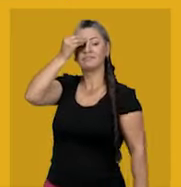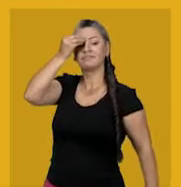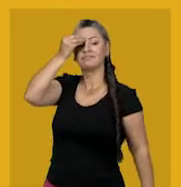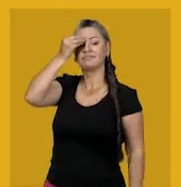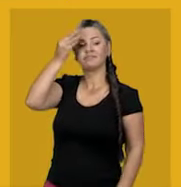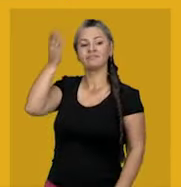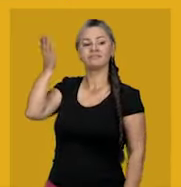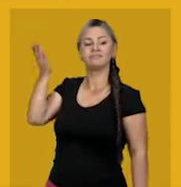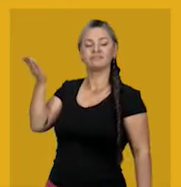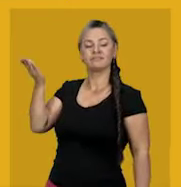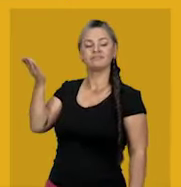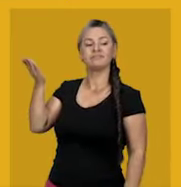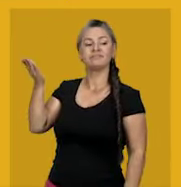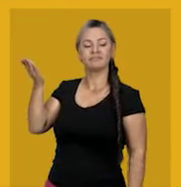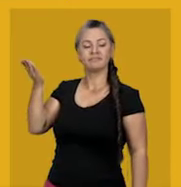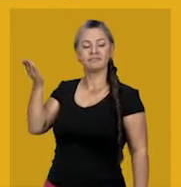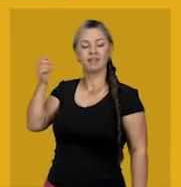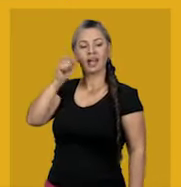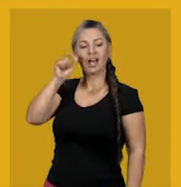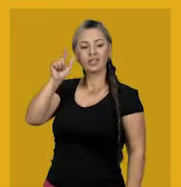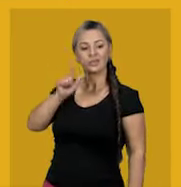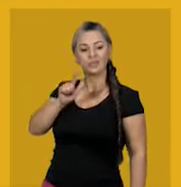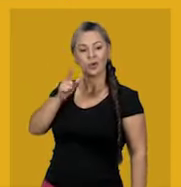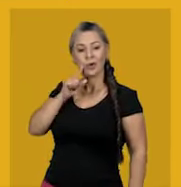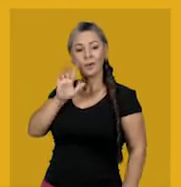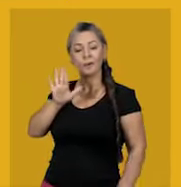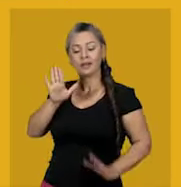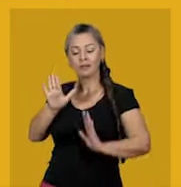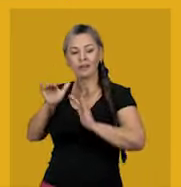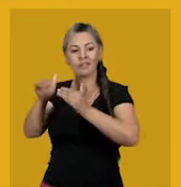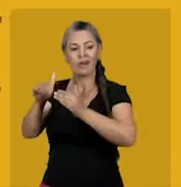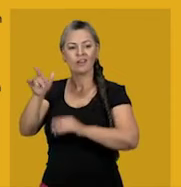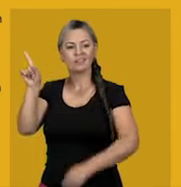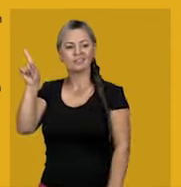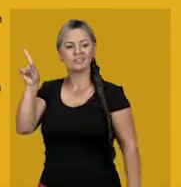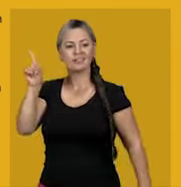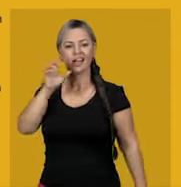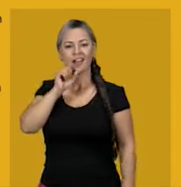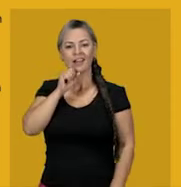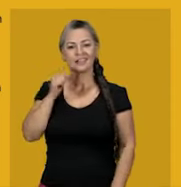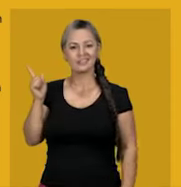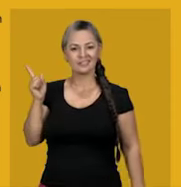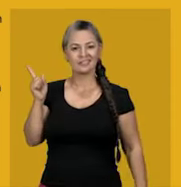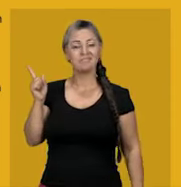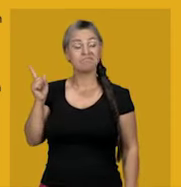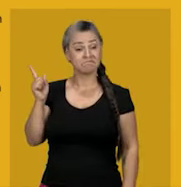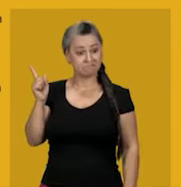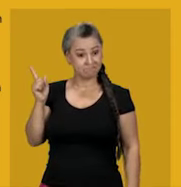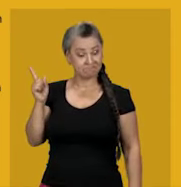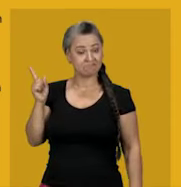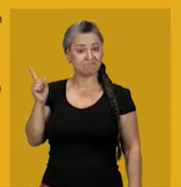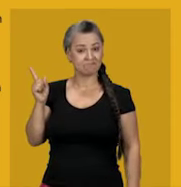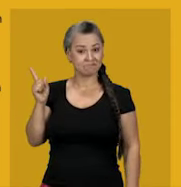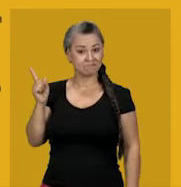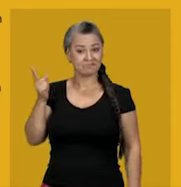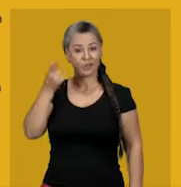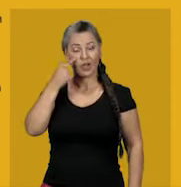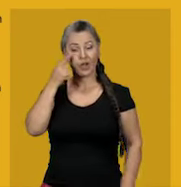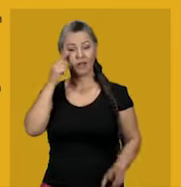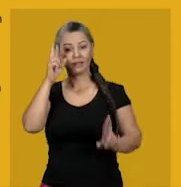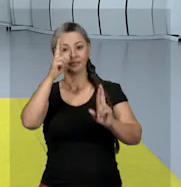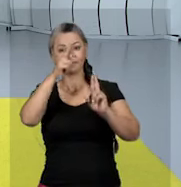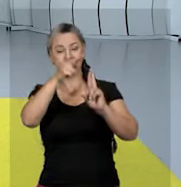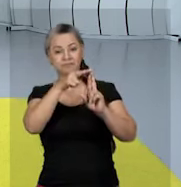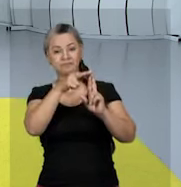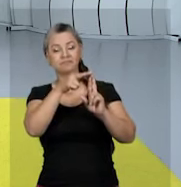Sobre o sistema nervoso central, com ênfase no encéfalo. Essas são as referências do nosso